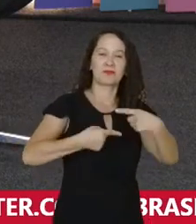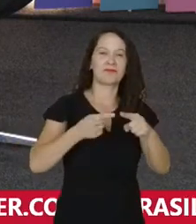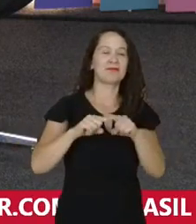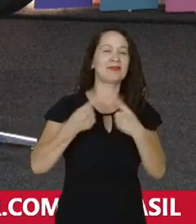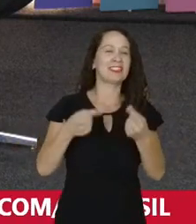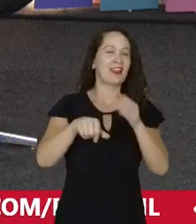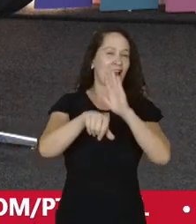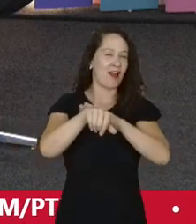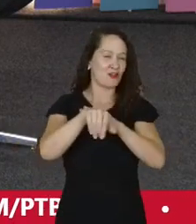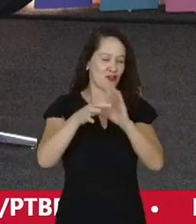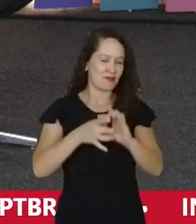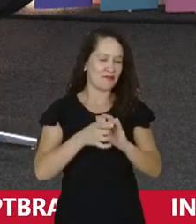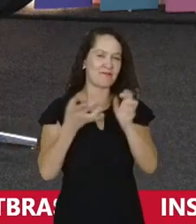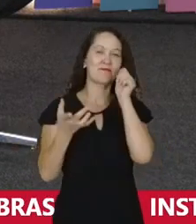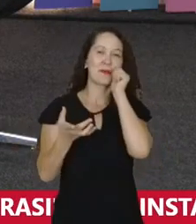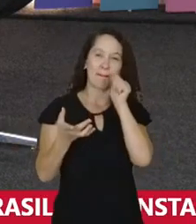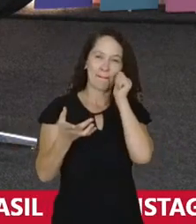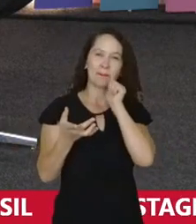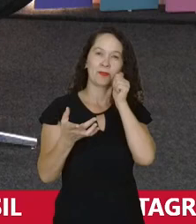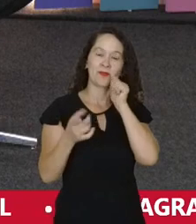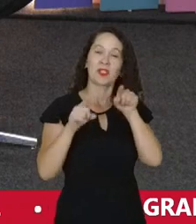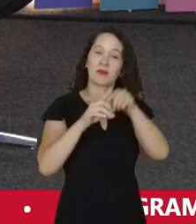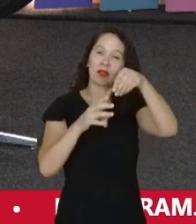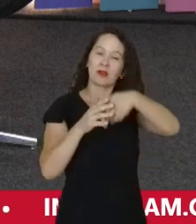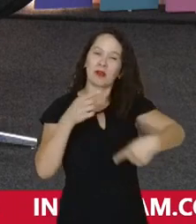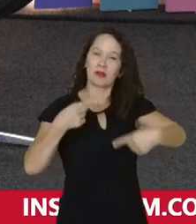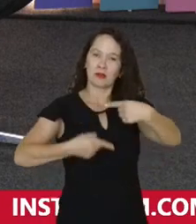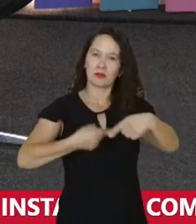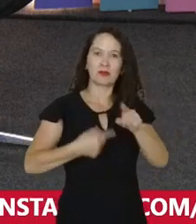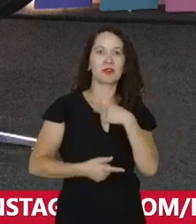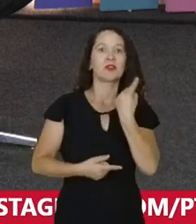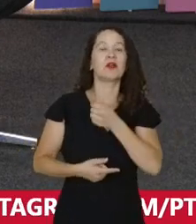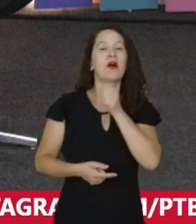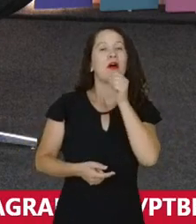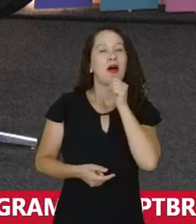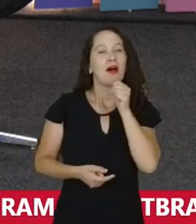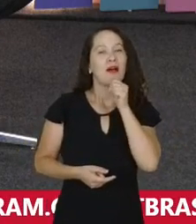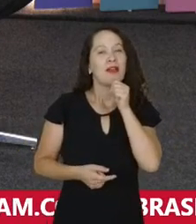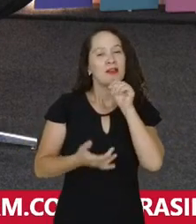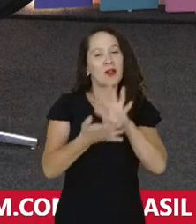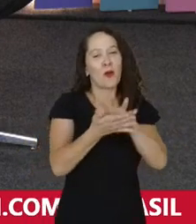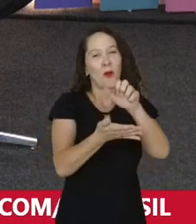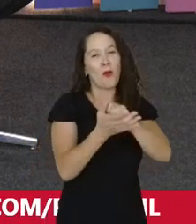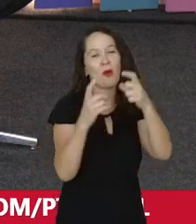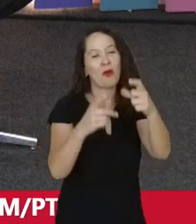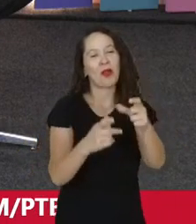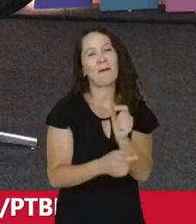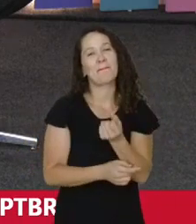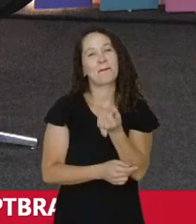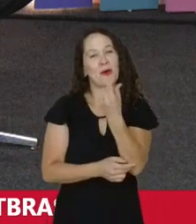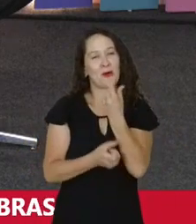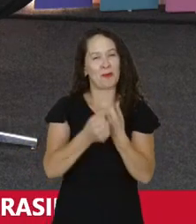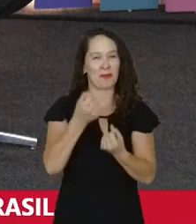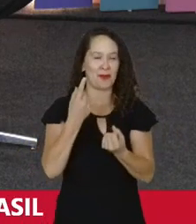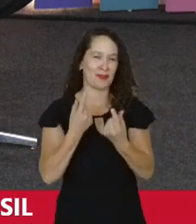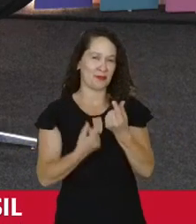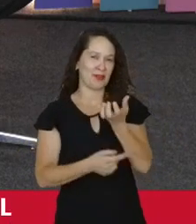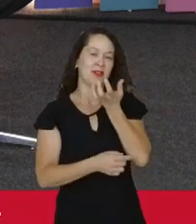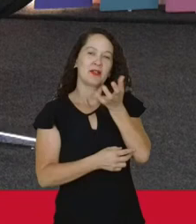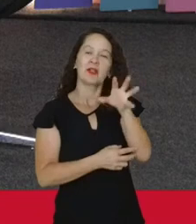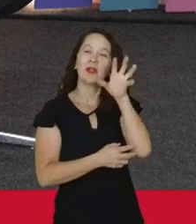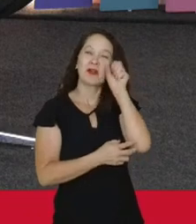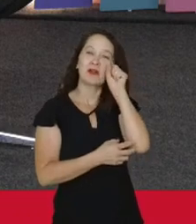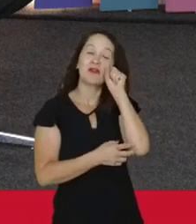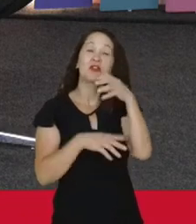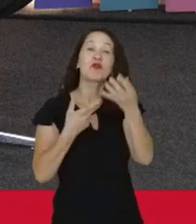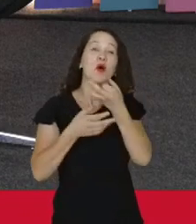de emancipação das mulheres e de emancipação na política, nós ainda ocupamos muito pouco espaço. Eu queria ouvir